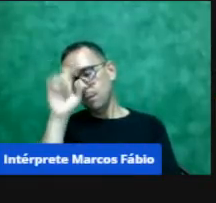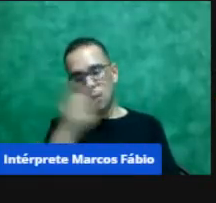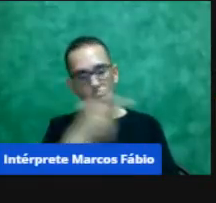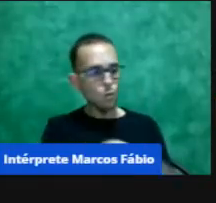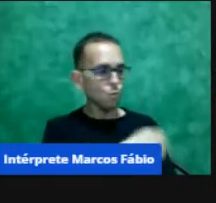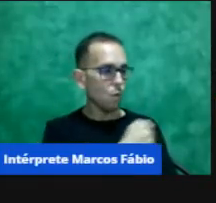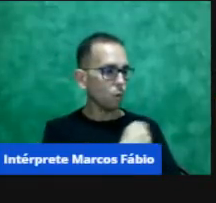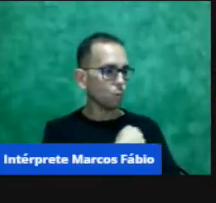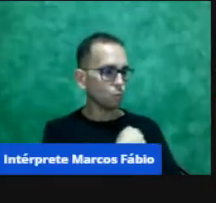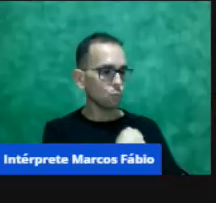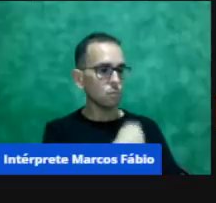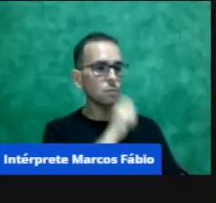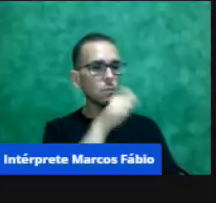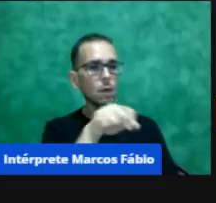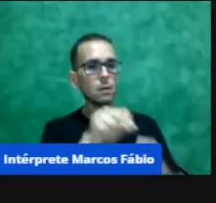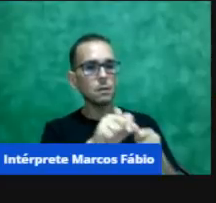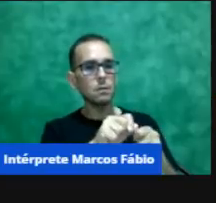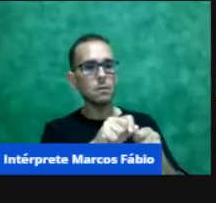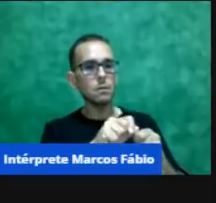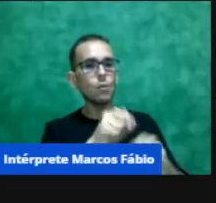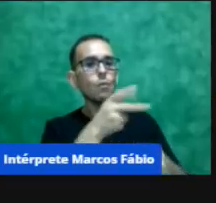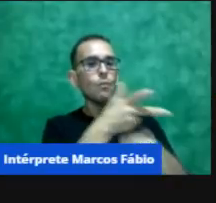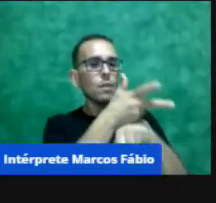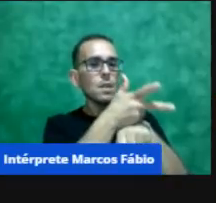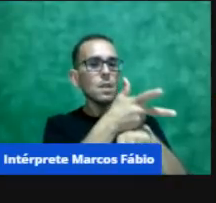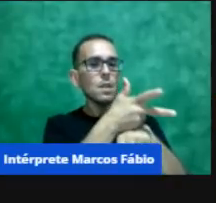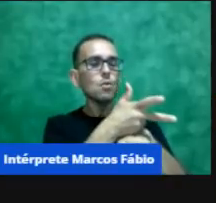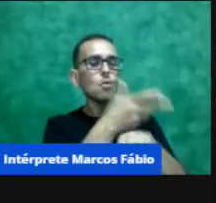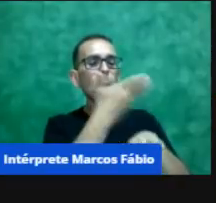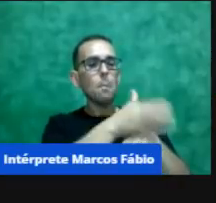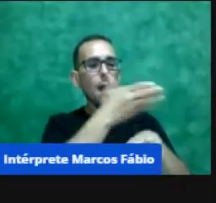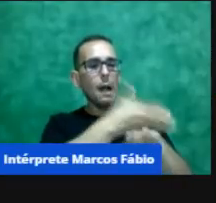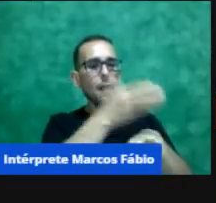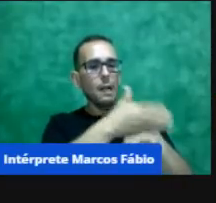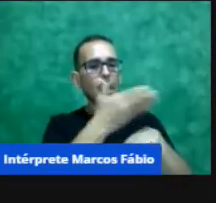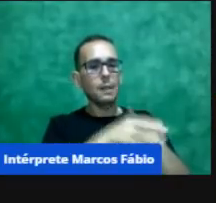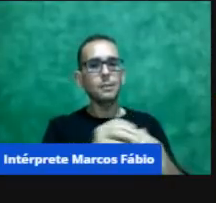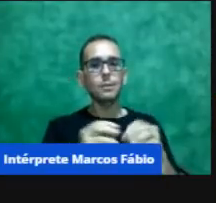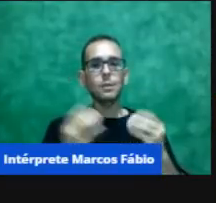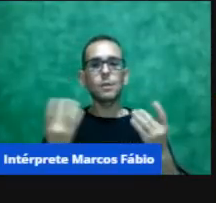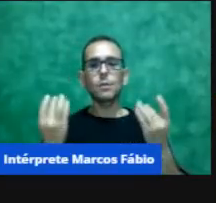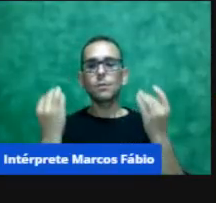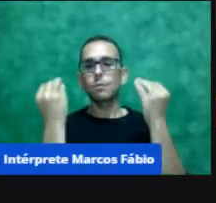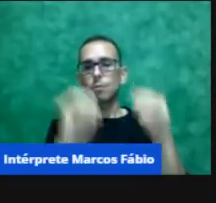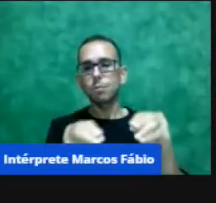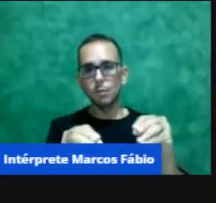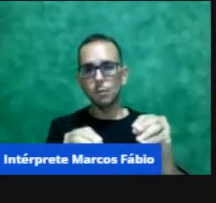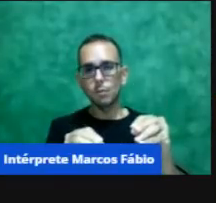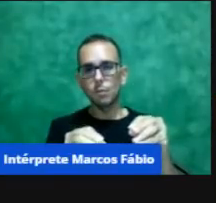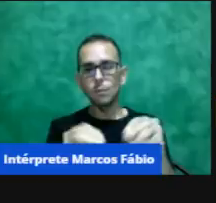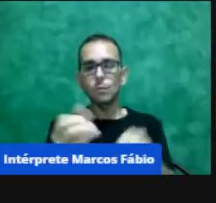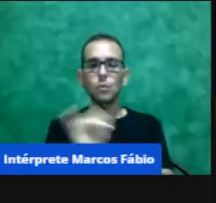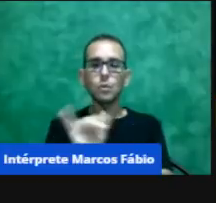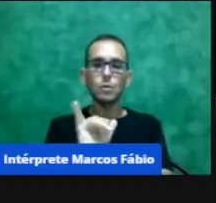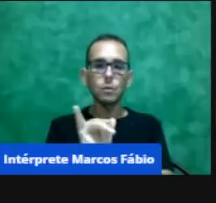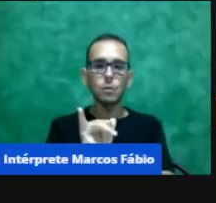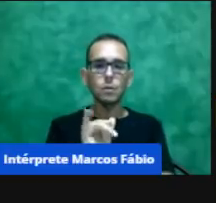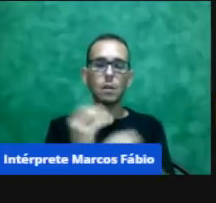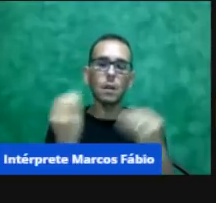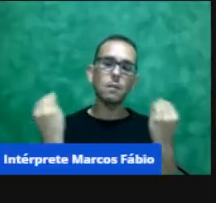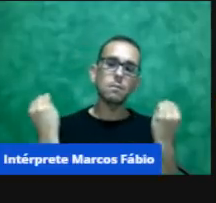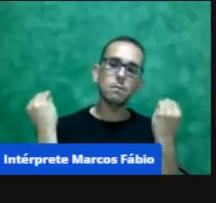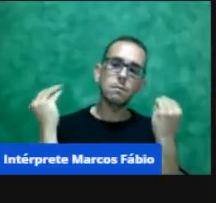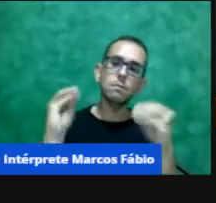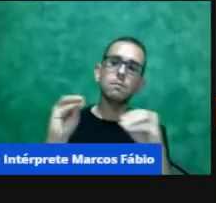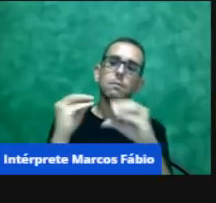os acadêmicos aqui, gravavam a parte prática. E aí, disponibilizava dentro do meu canal e colocava para os alunos